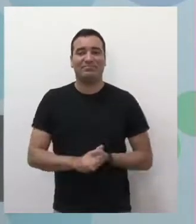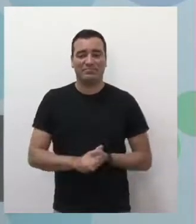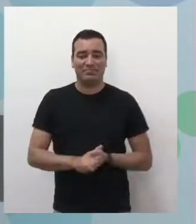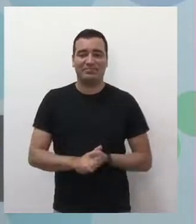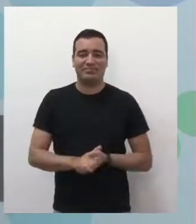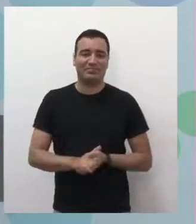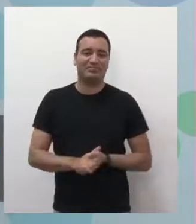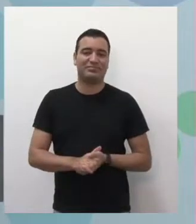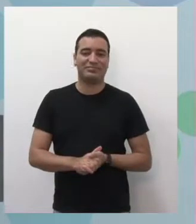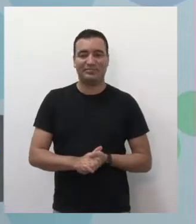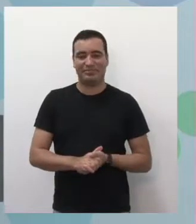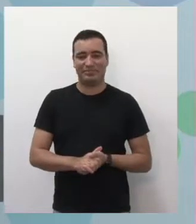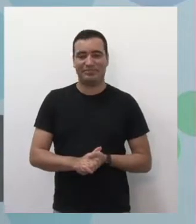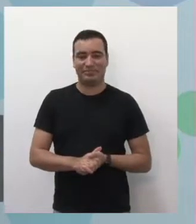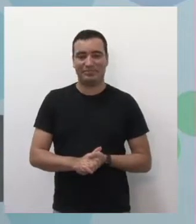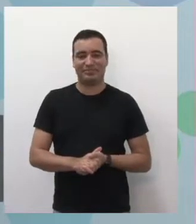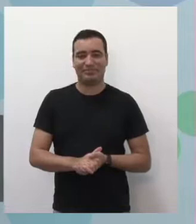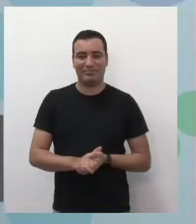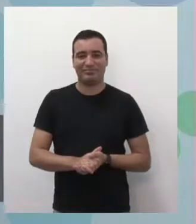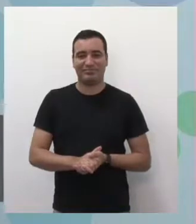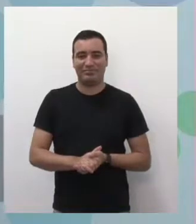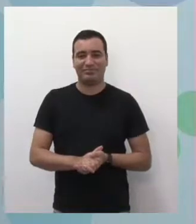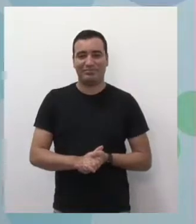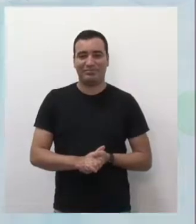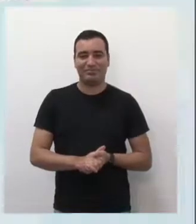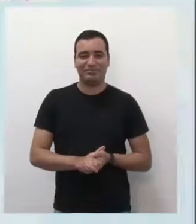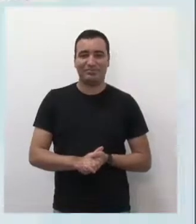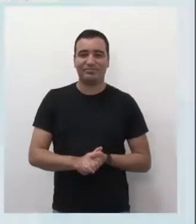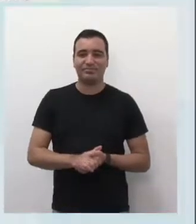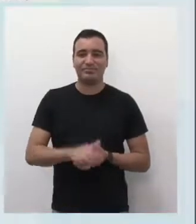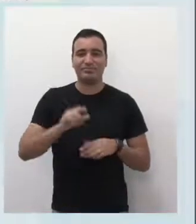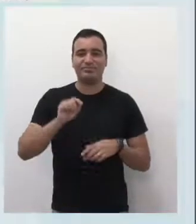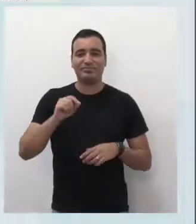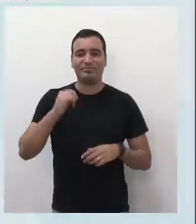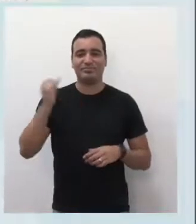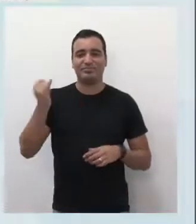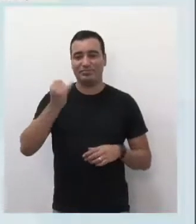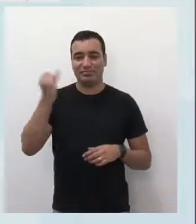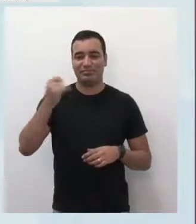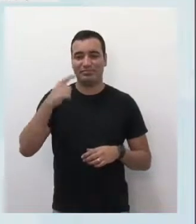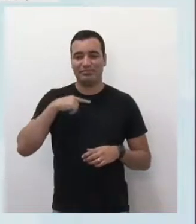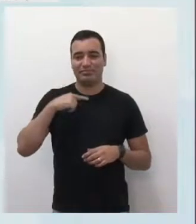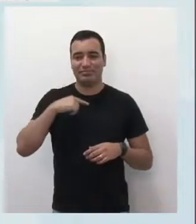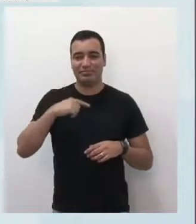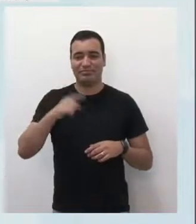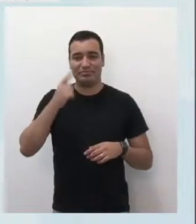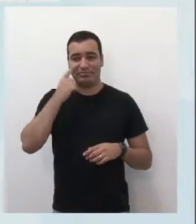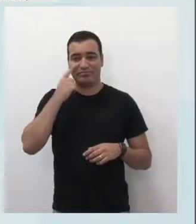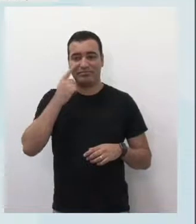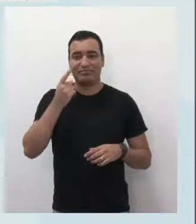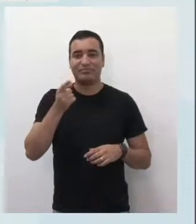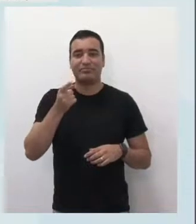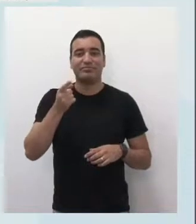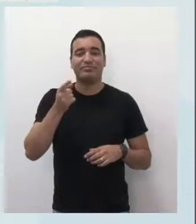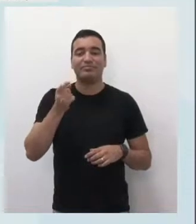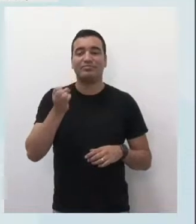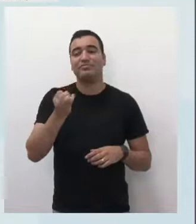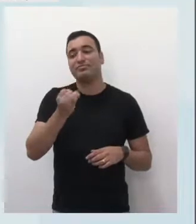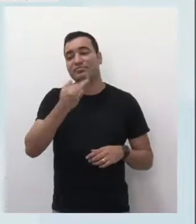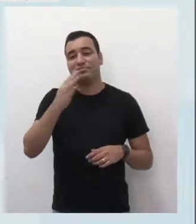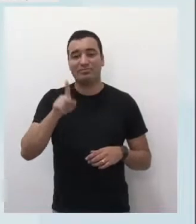Bom, olha só. Você tem aqui, o que te interessa é o seguinte, ó. Aqui tem destacado. Quanto é que você gastou